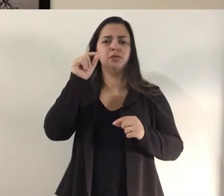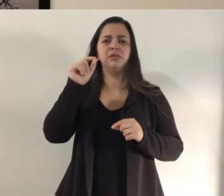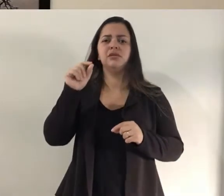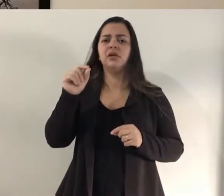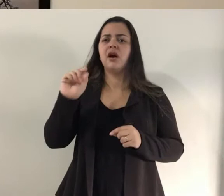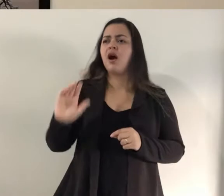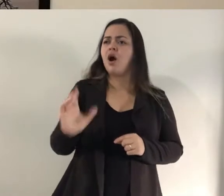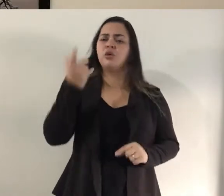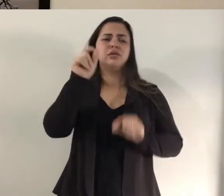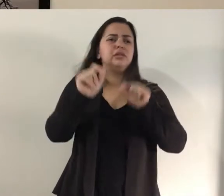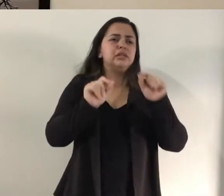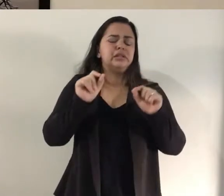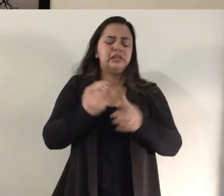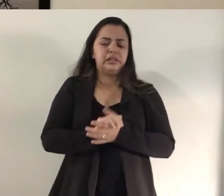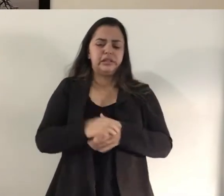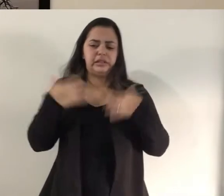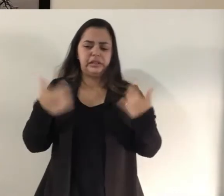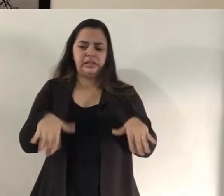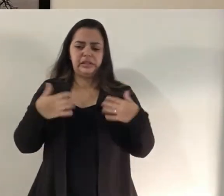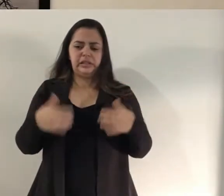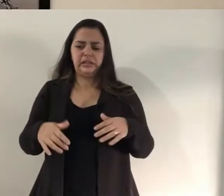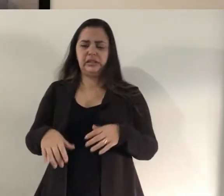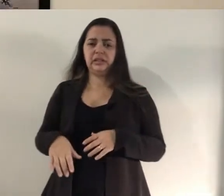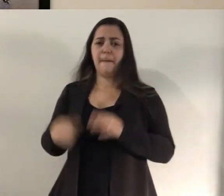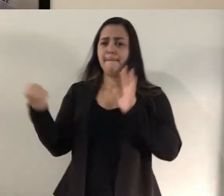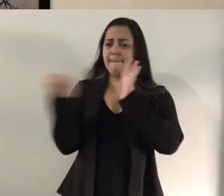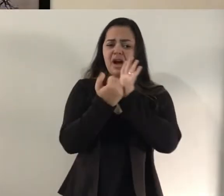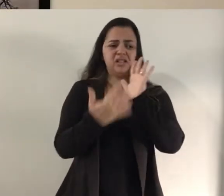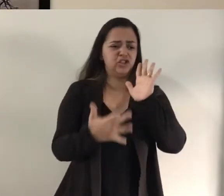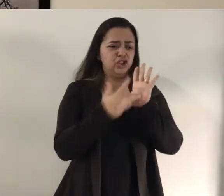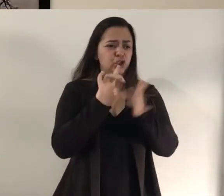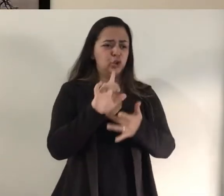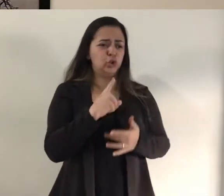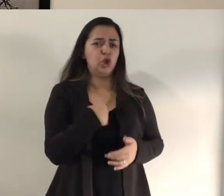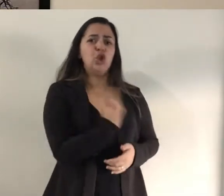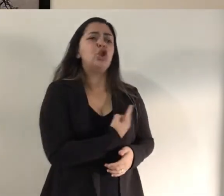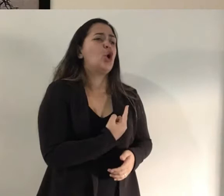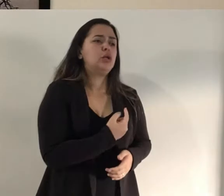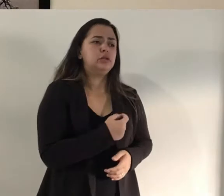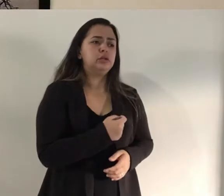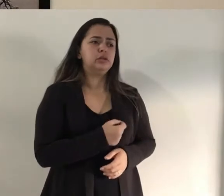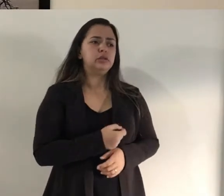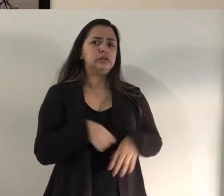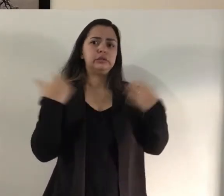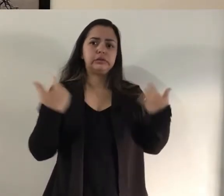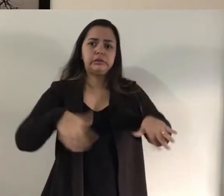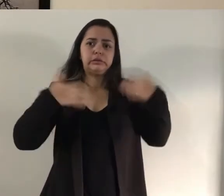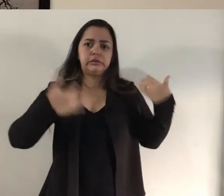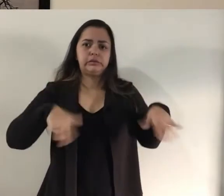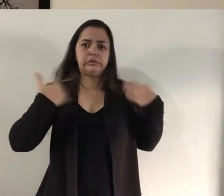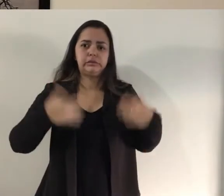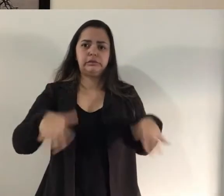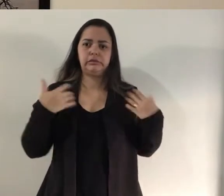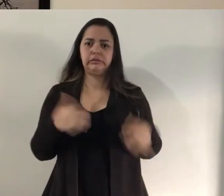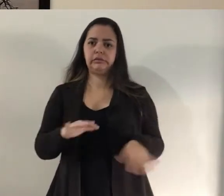se fizeram isso com o nosso mestre, imagine conosco. O que não vão fazer com a gente? Estamos perdidos. Aí depois que o Senhor